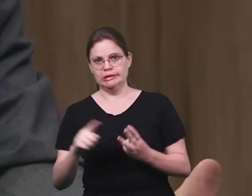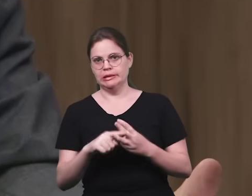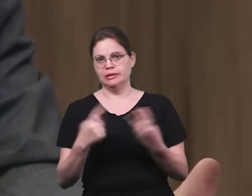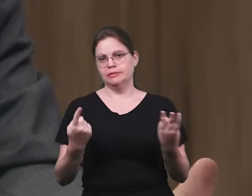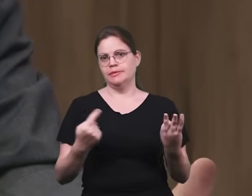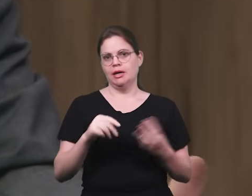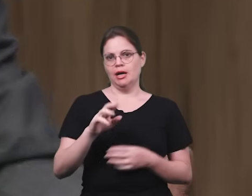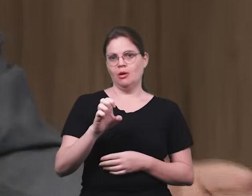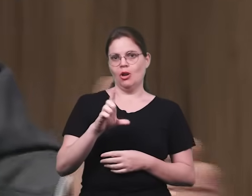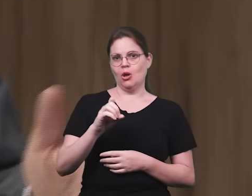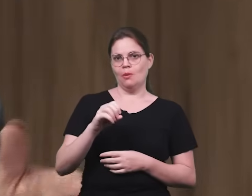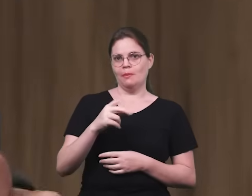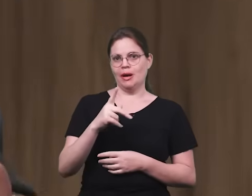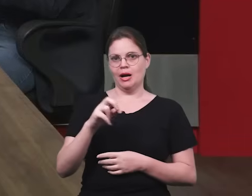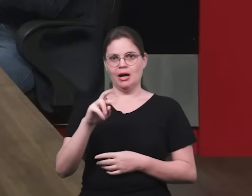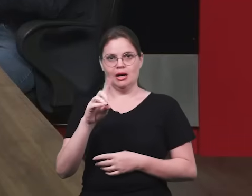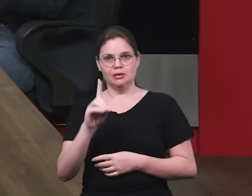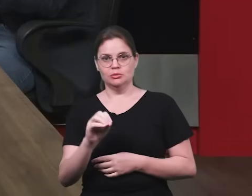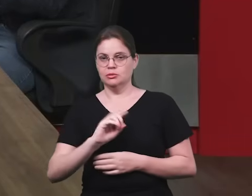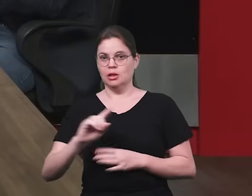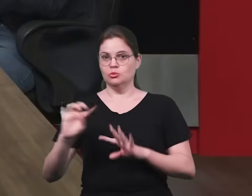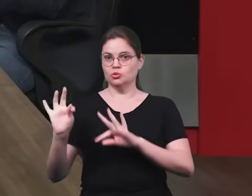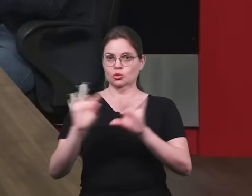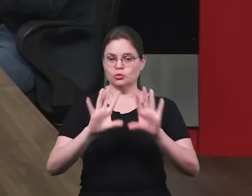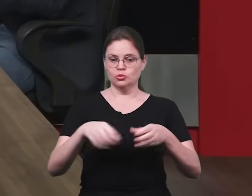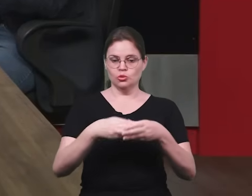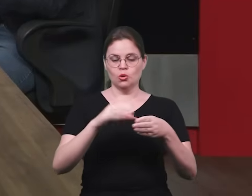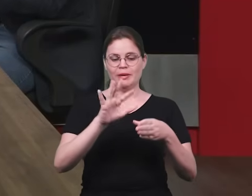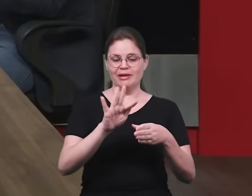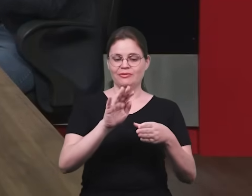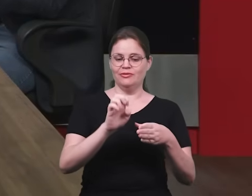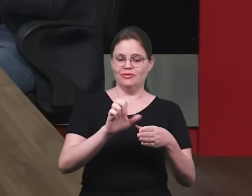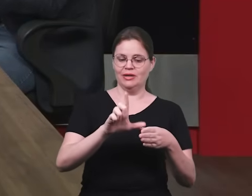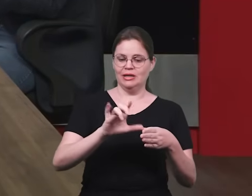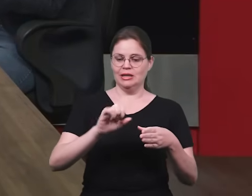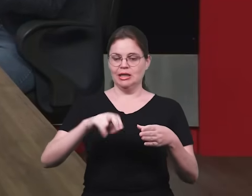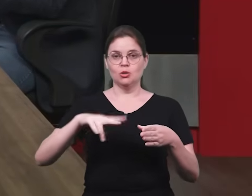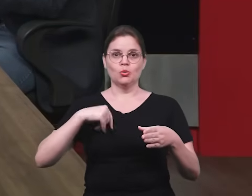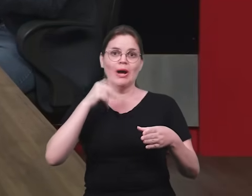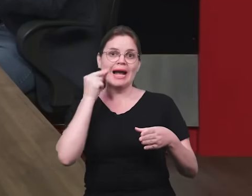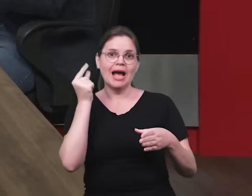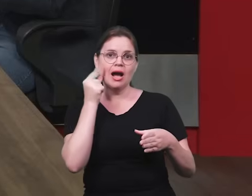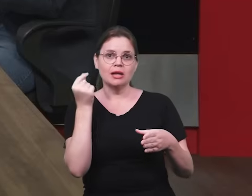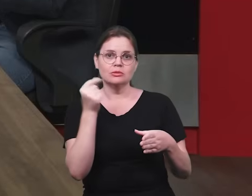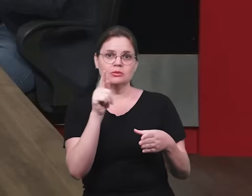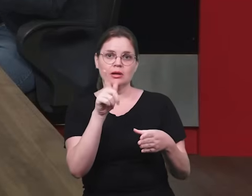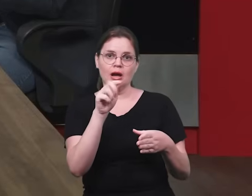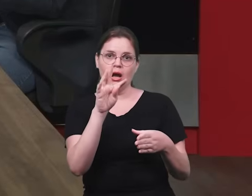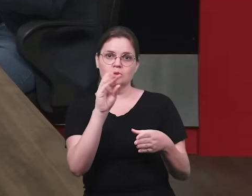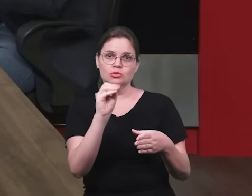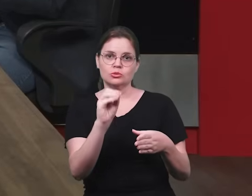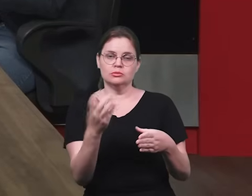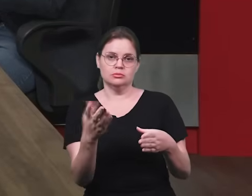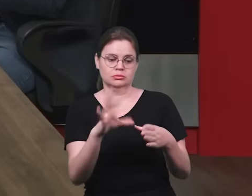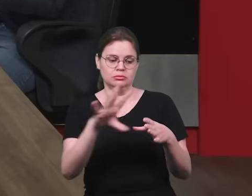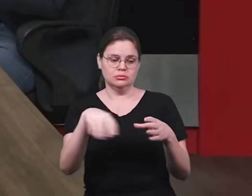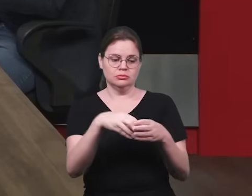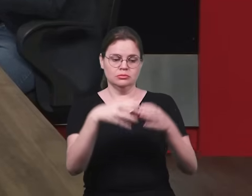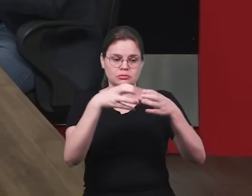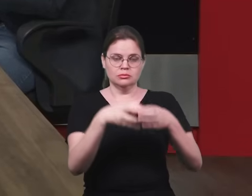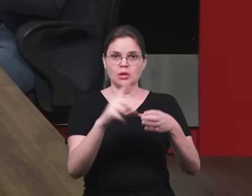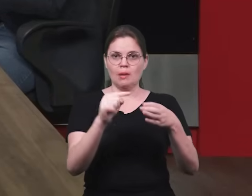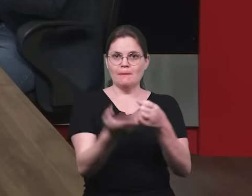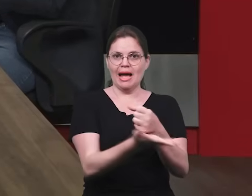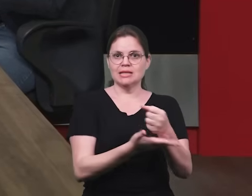leopardo, não é? Tudo é felino. Todos esses... Gato, né? Um gato, Sim, né? sim. Todos esses descendem de um